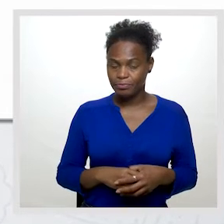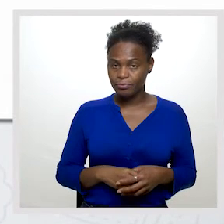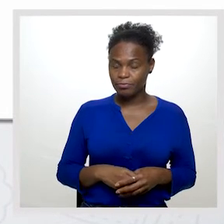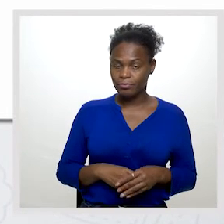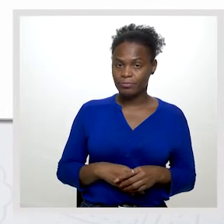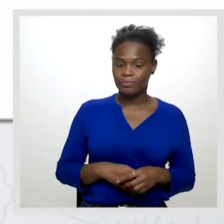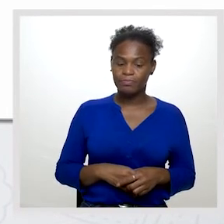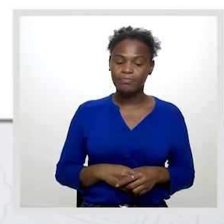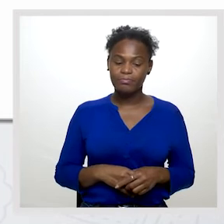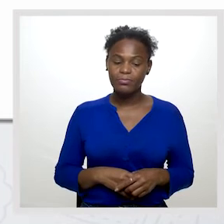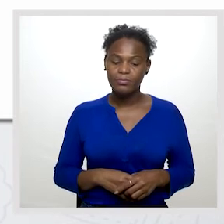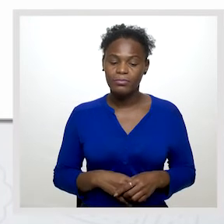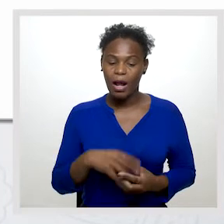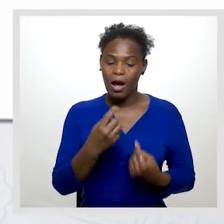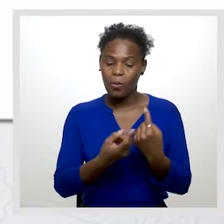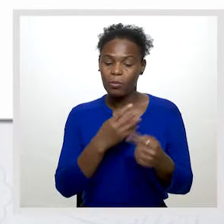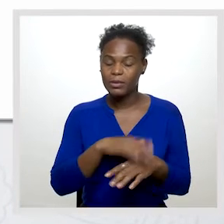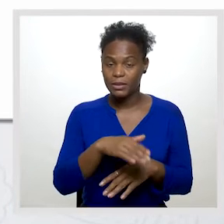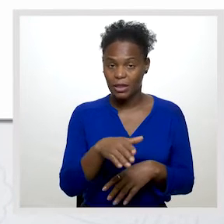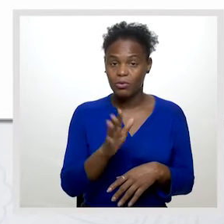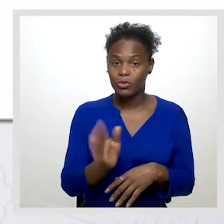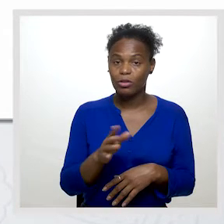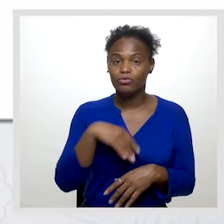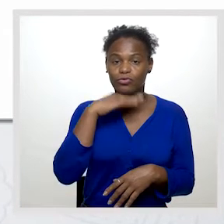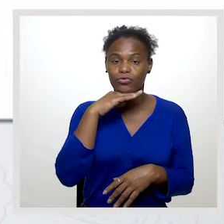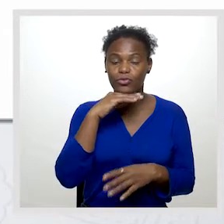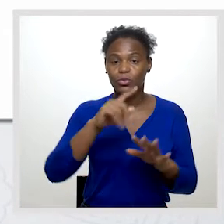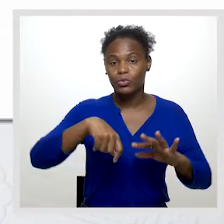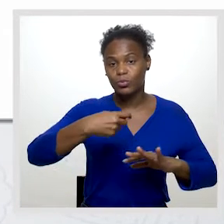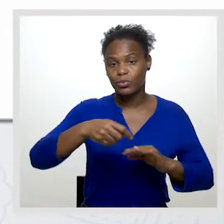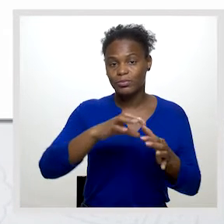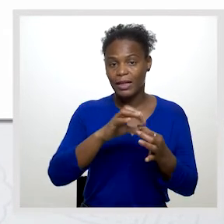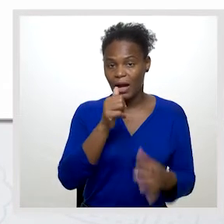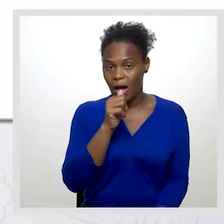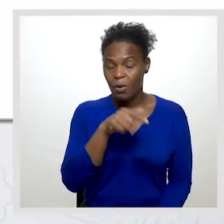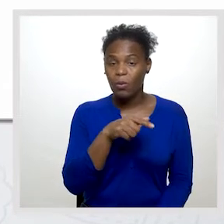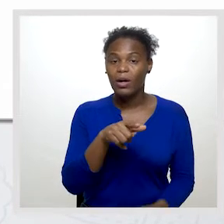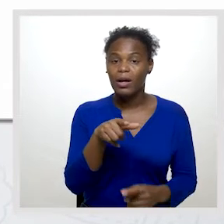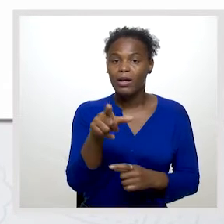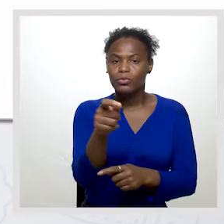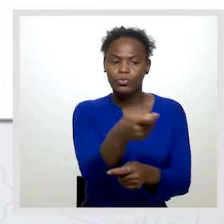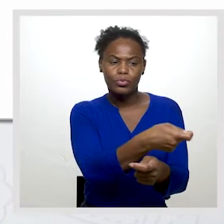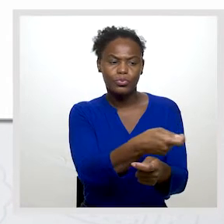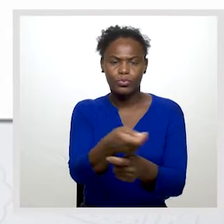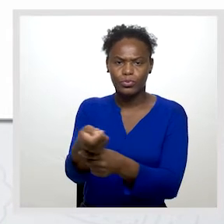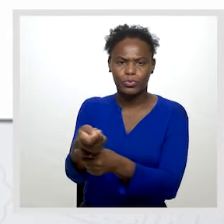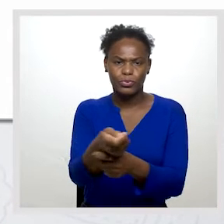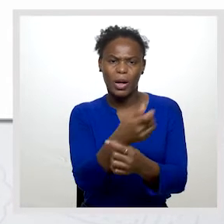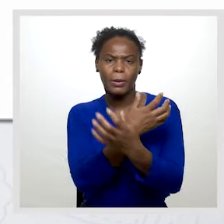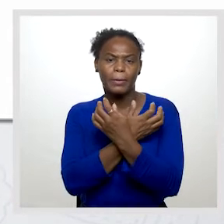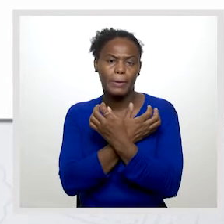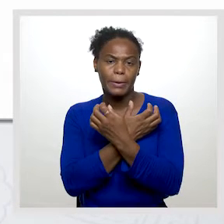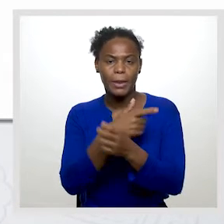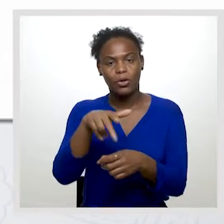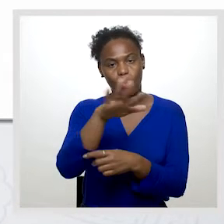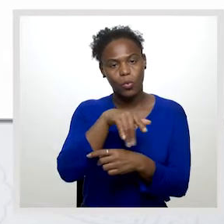hídricos. Uma das causas da poluição dos recursos hídricos é o uso de adubos químicos ou